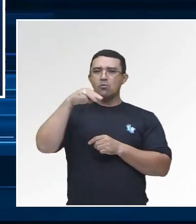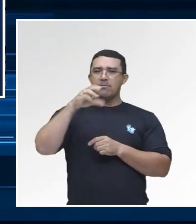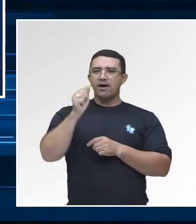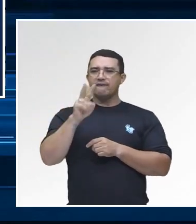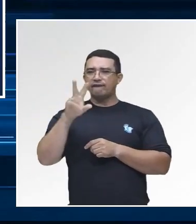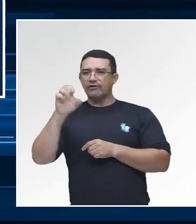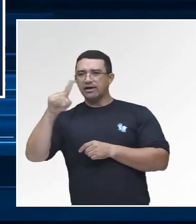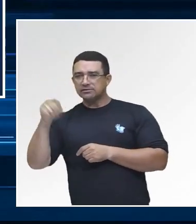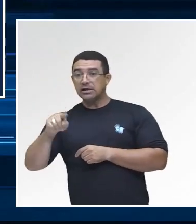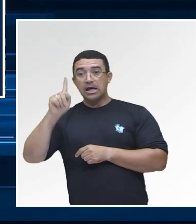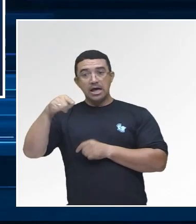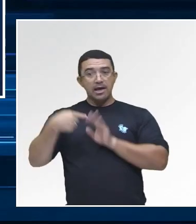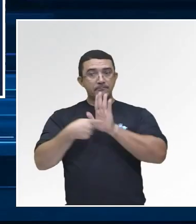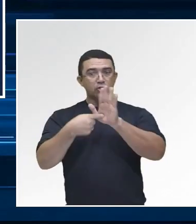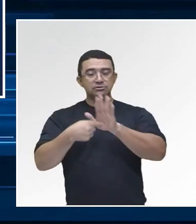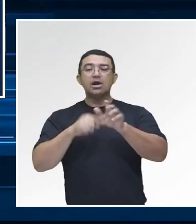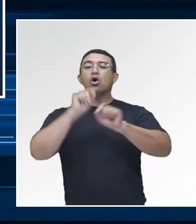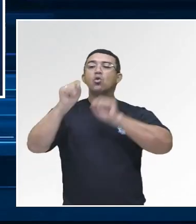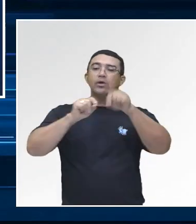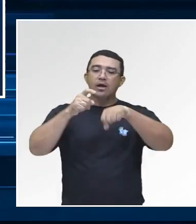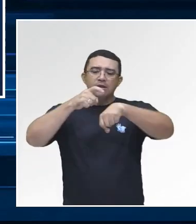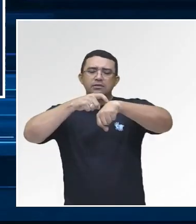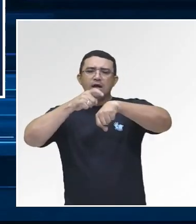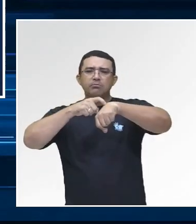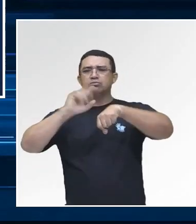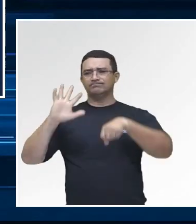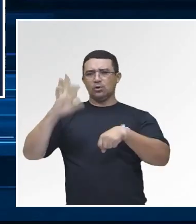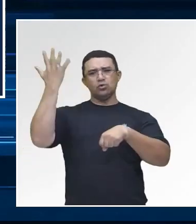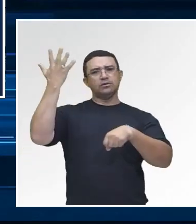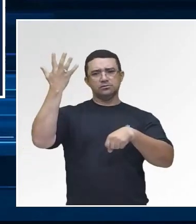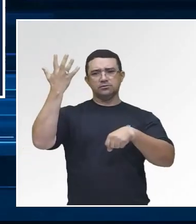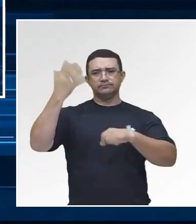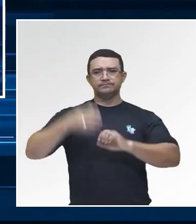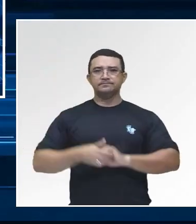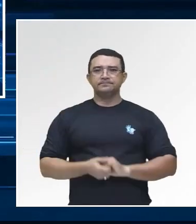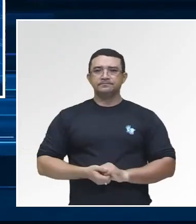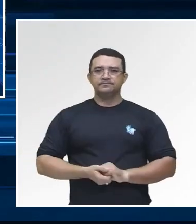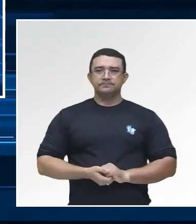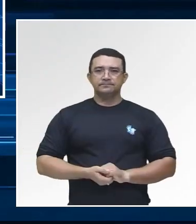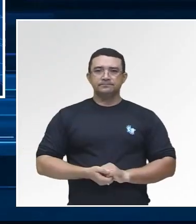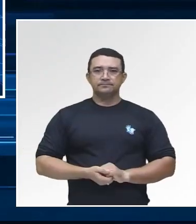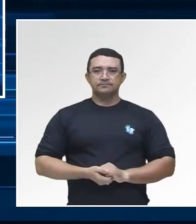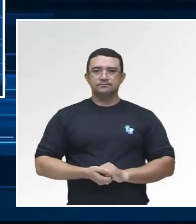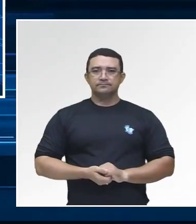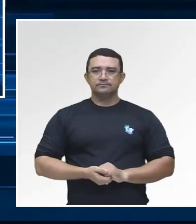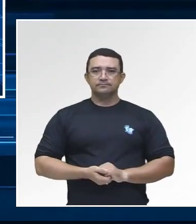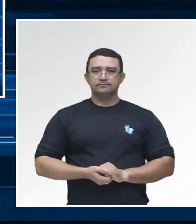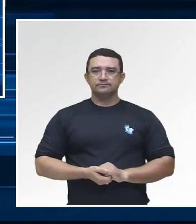momento, né, da época que aconteceram os fatos.